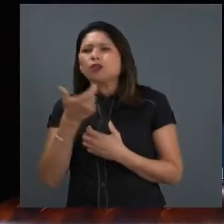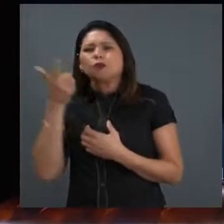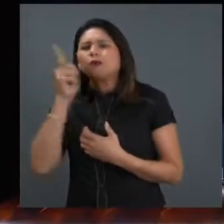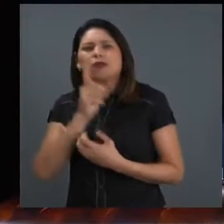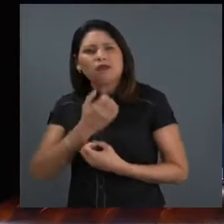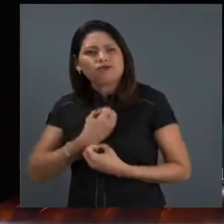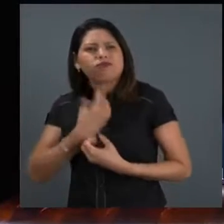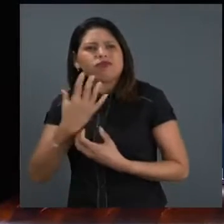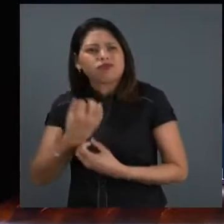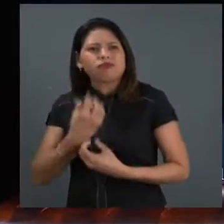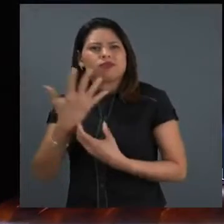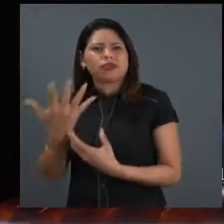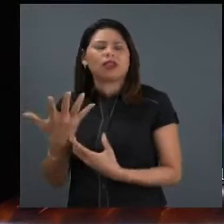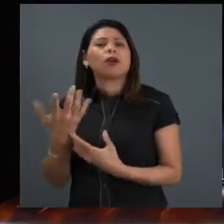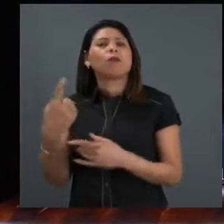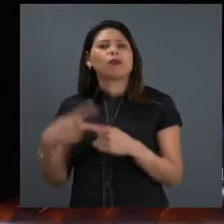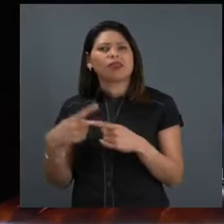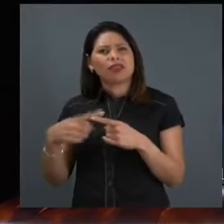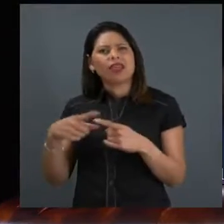tanto sofrimento.